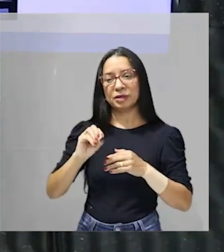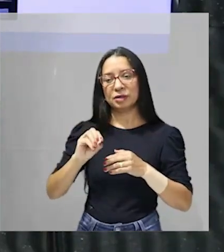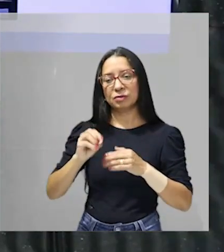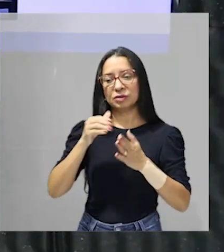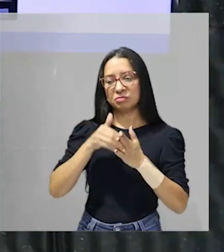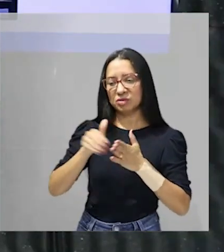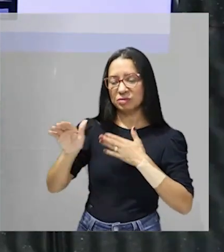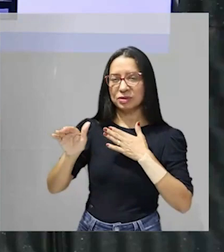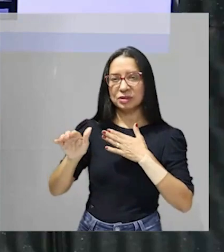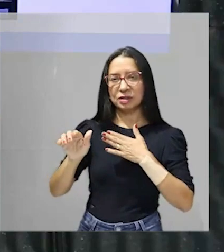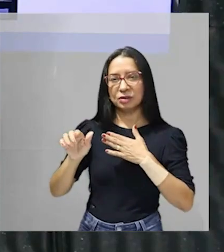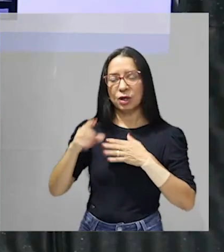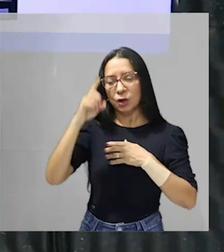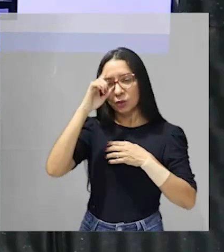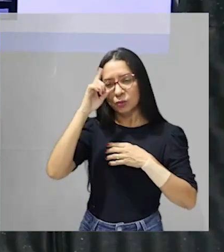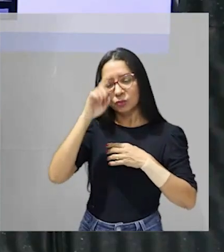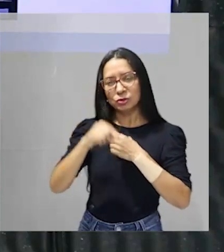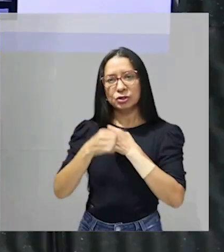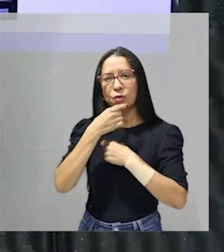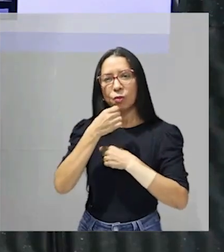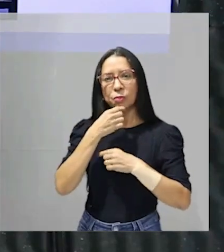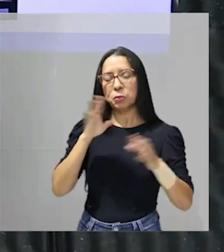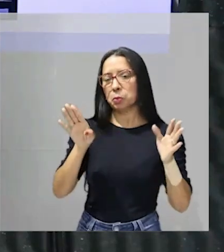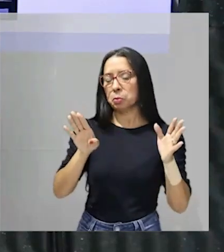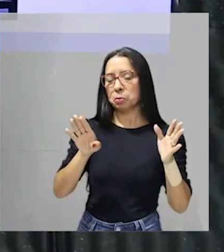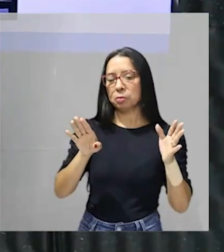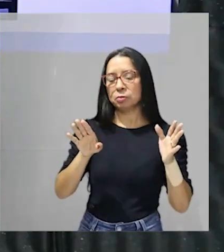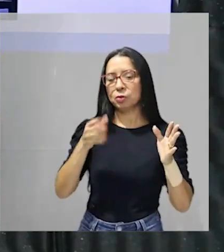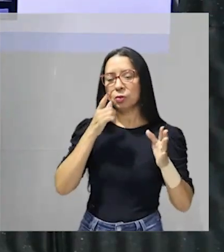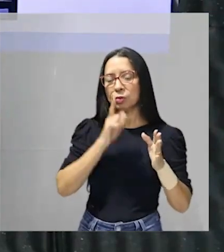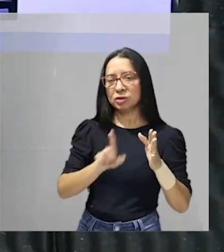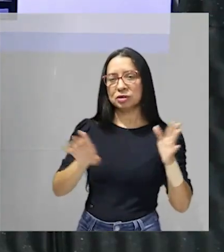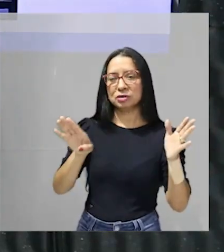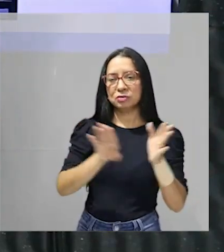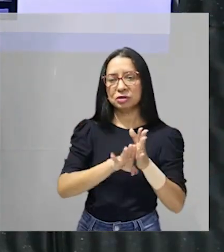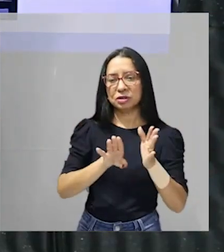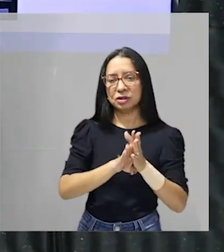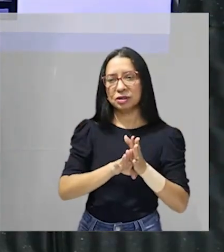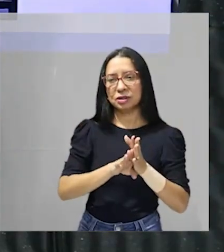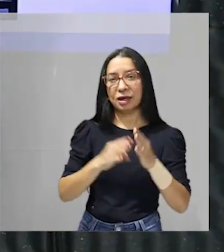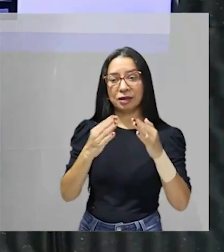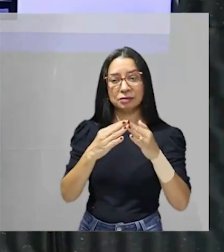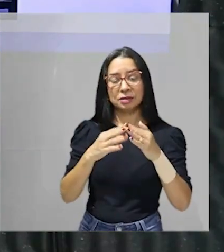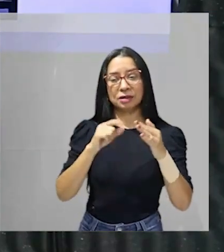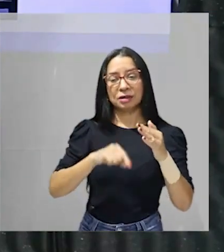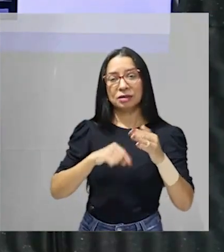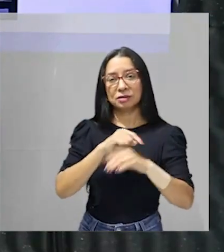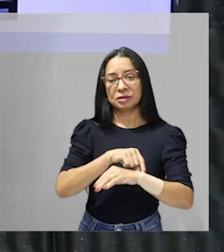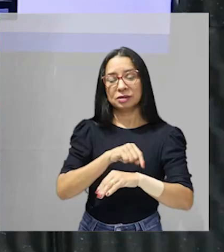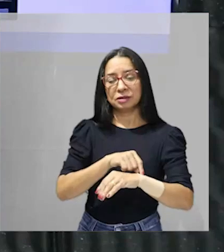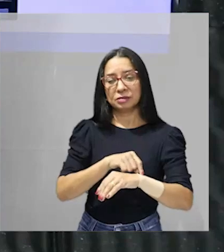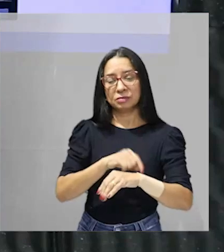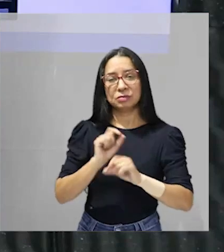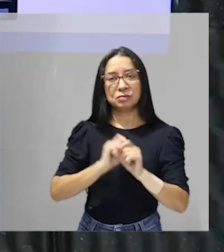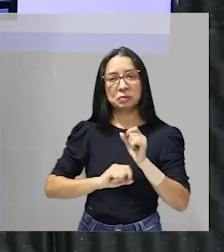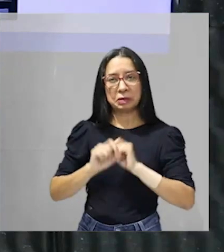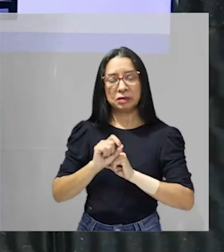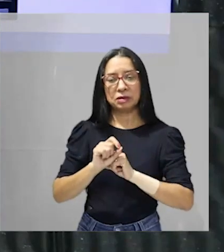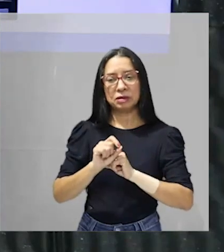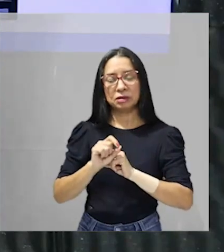em determinado dia e o Smith não conseguiu chegar no abrigo a tempo então eles foram dormir na rua